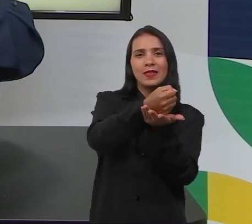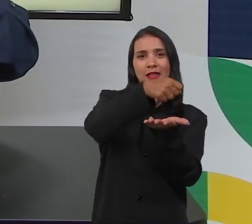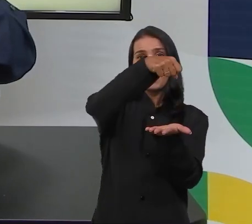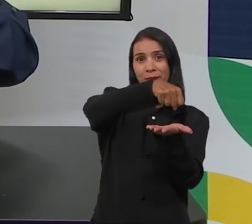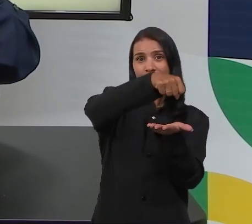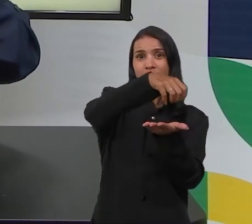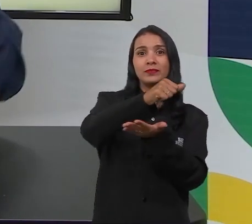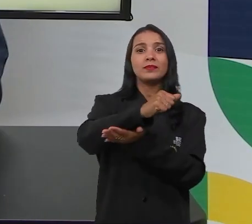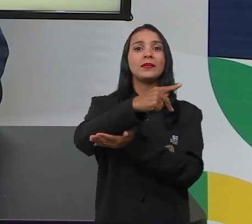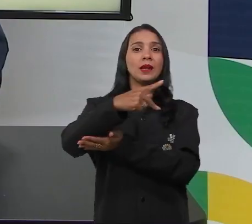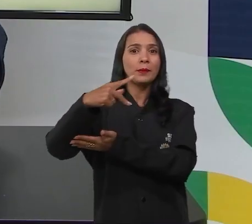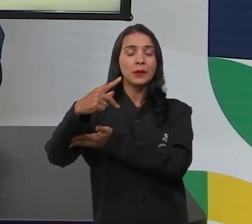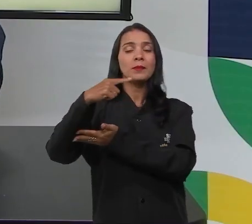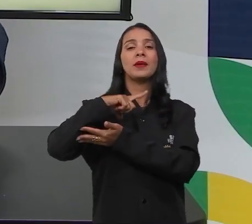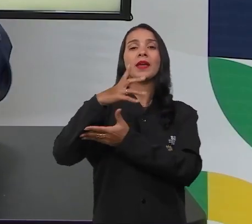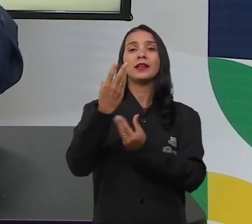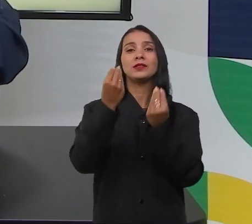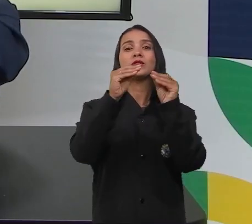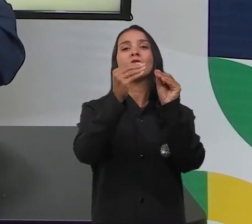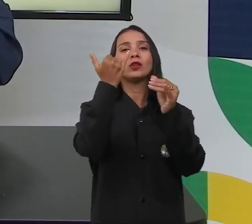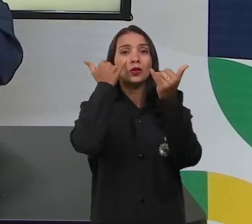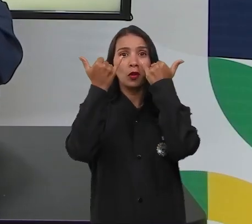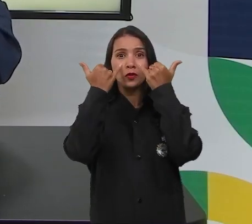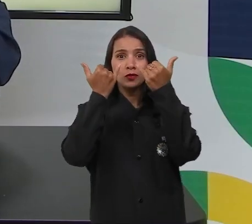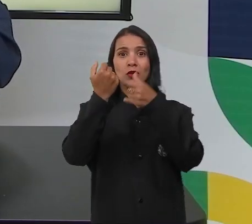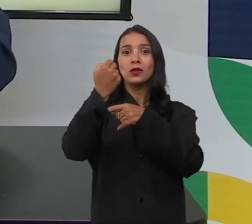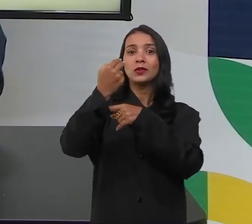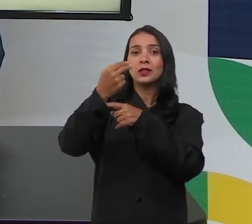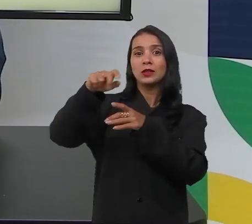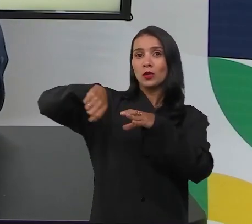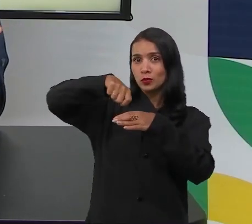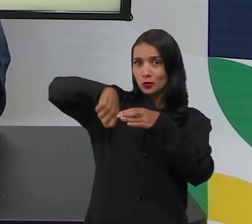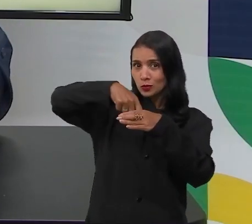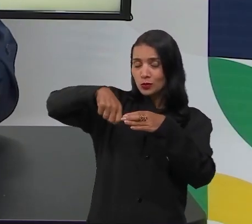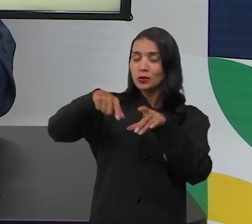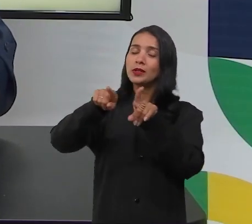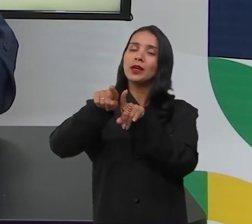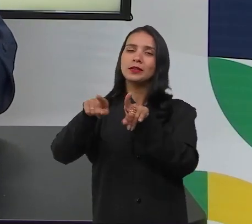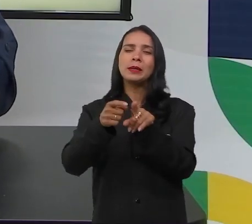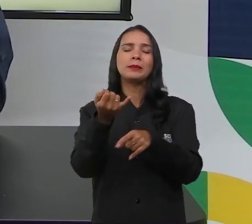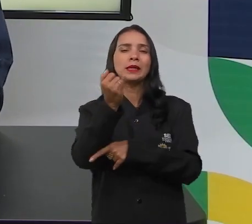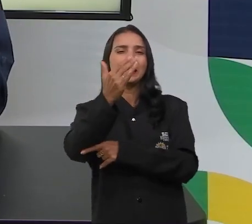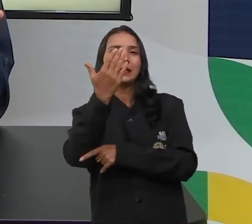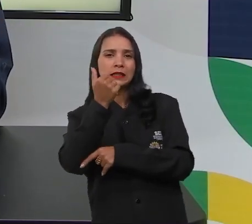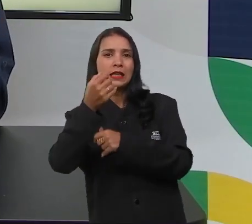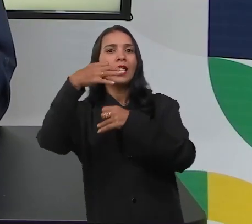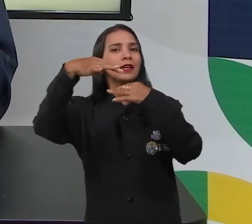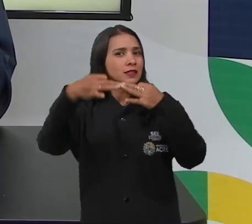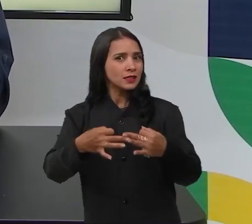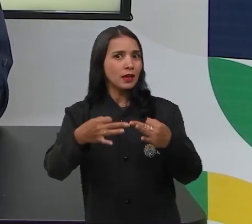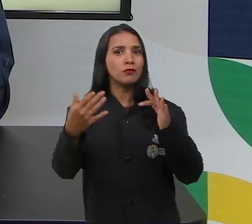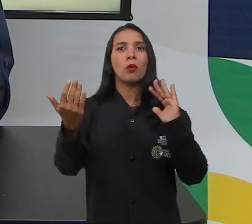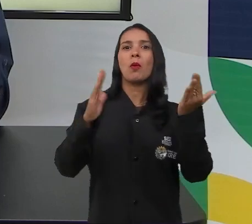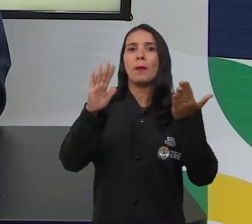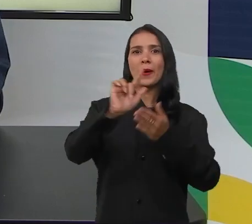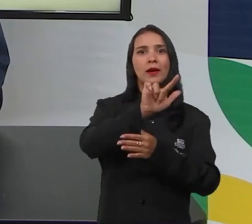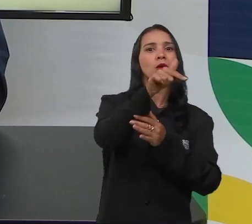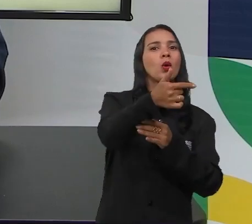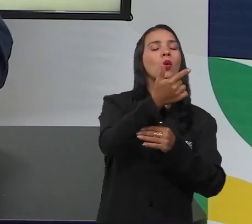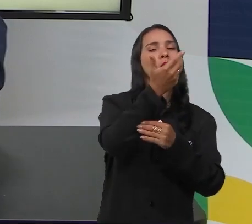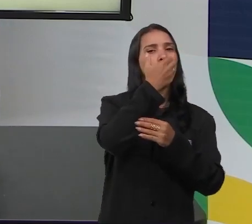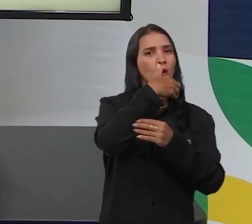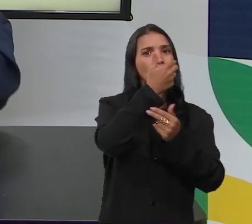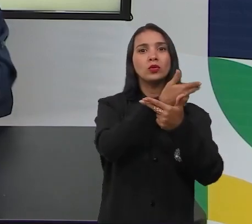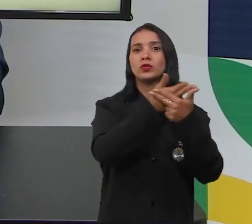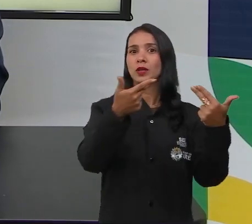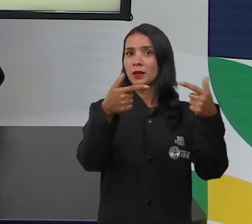da informação nutricional e eles colocam ali se é um alimento adequado, né? Faz ali o comparativo entre diversos alimentos para a gente fazer